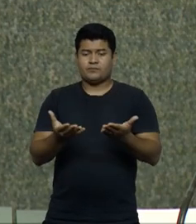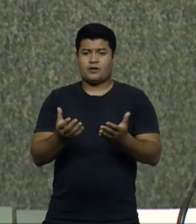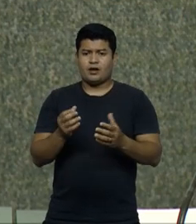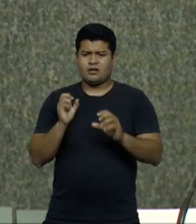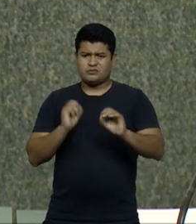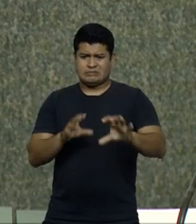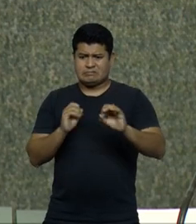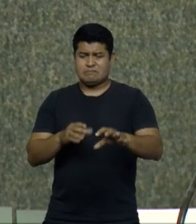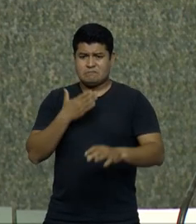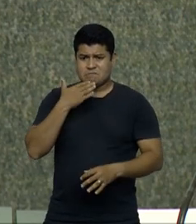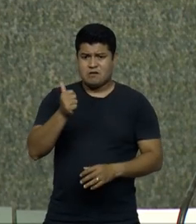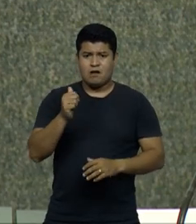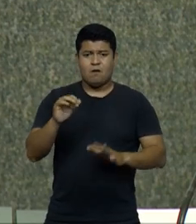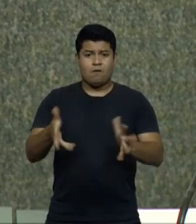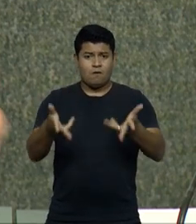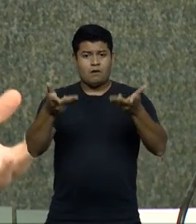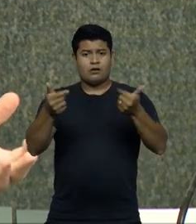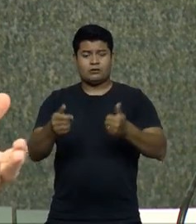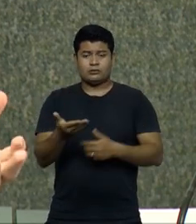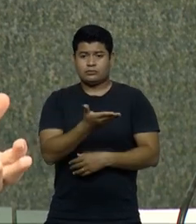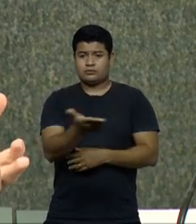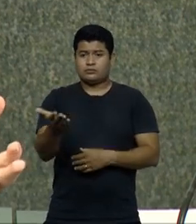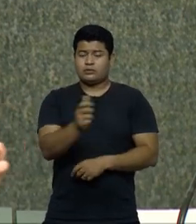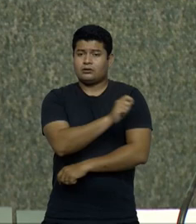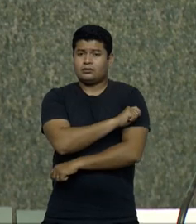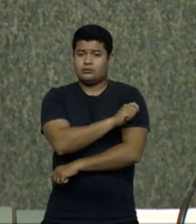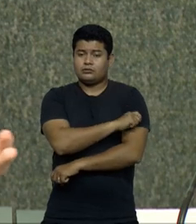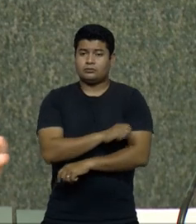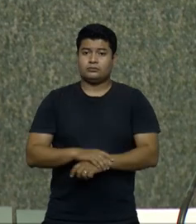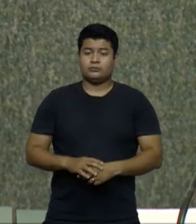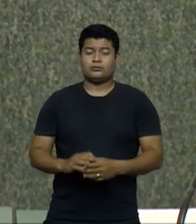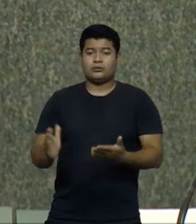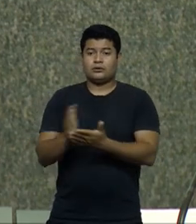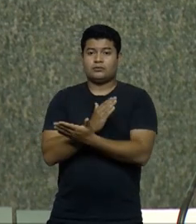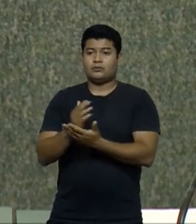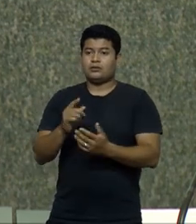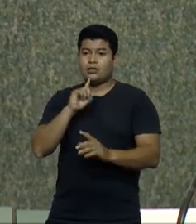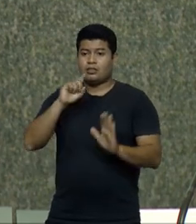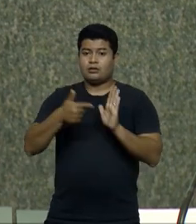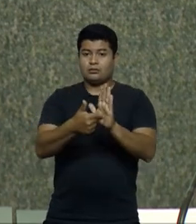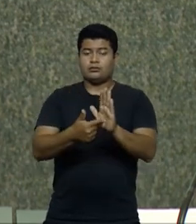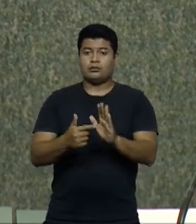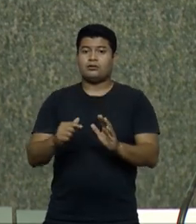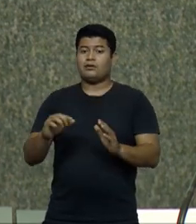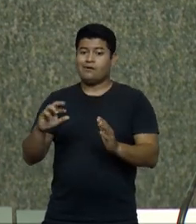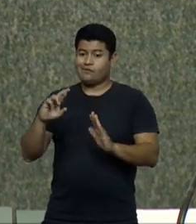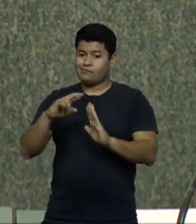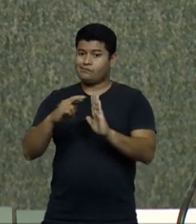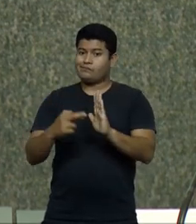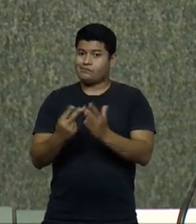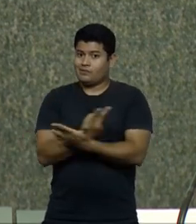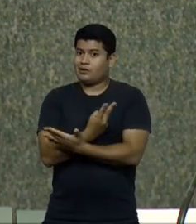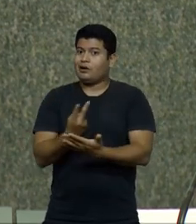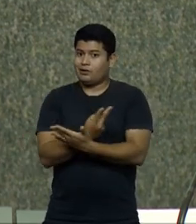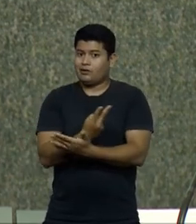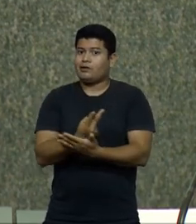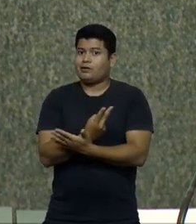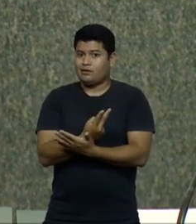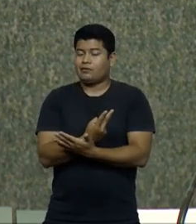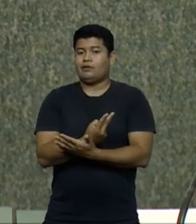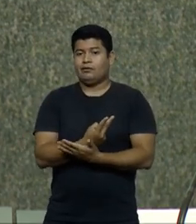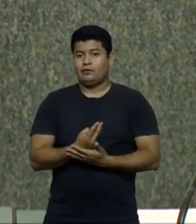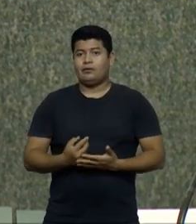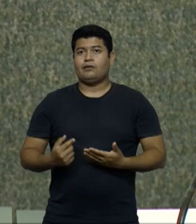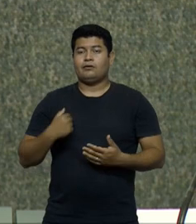do Brasil alunas é com relação já falei e as denúncias de irregularidades o Ministério Público estará sempre aberto para